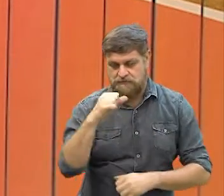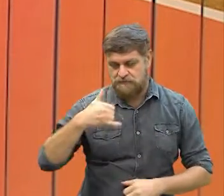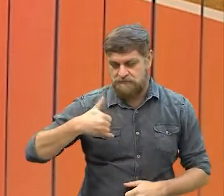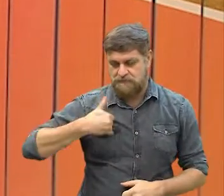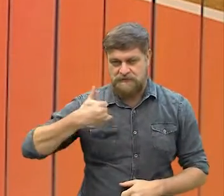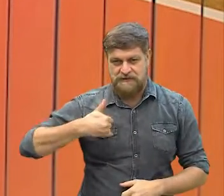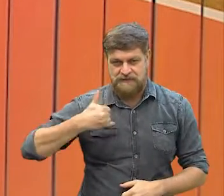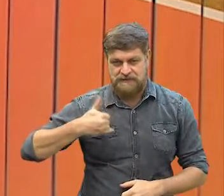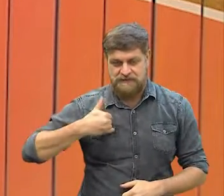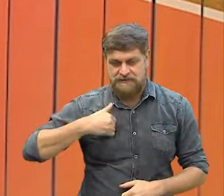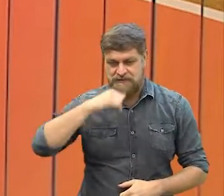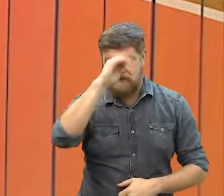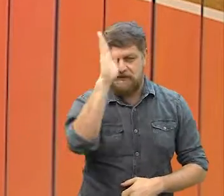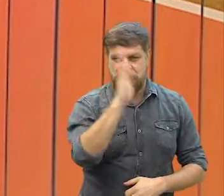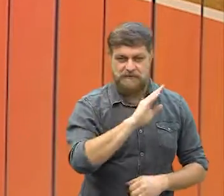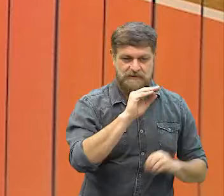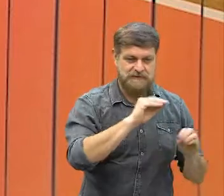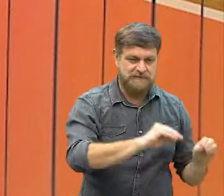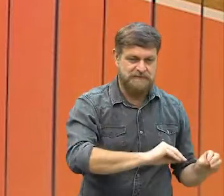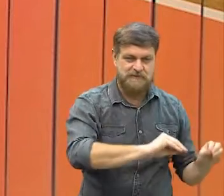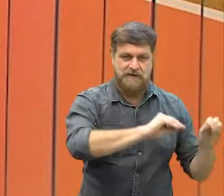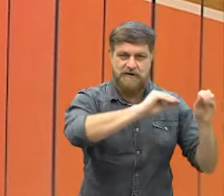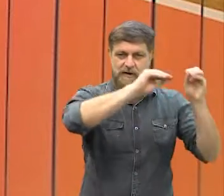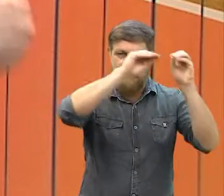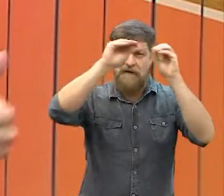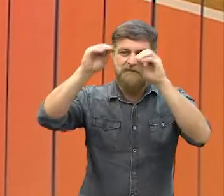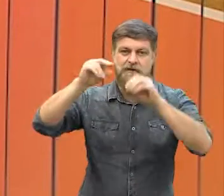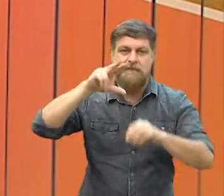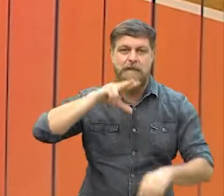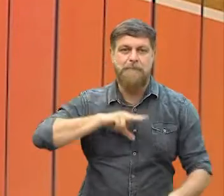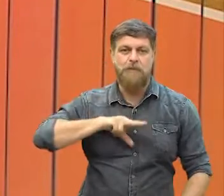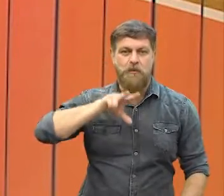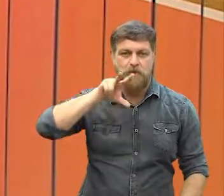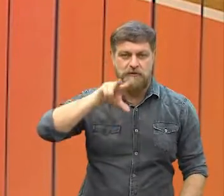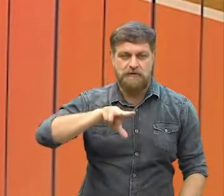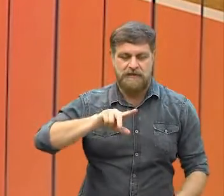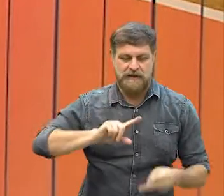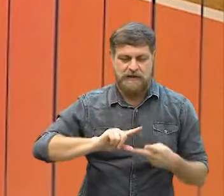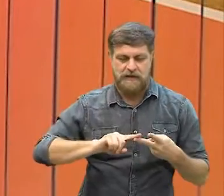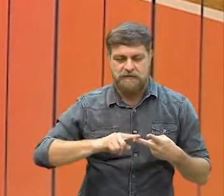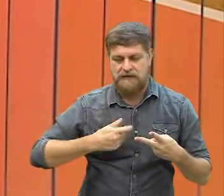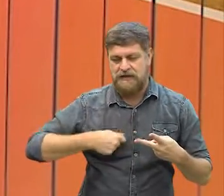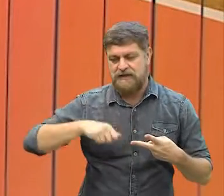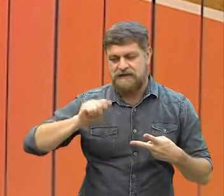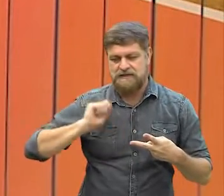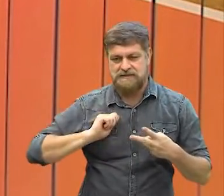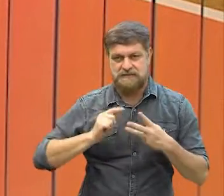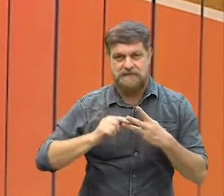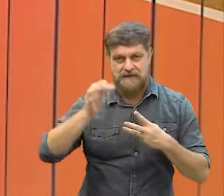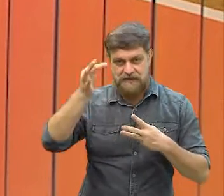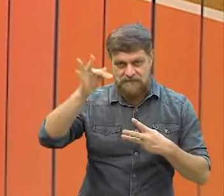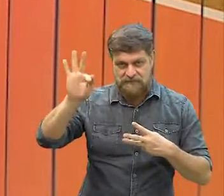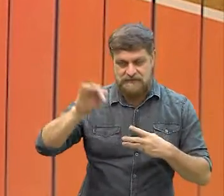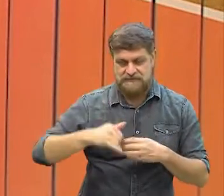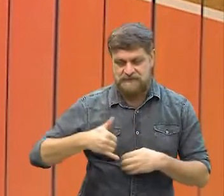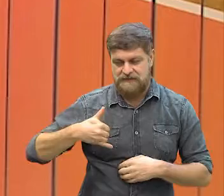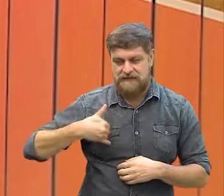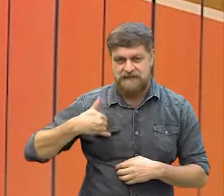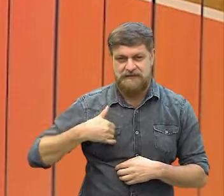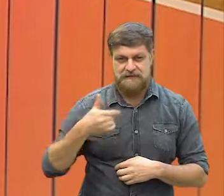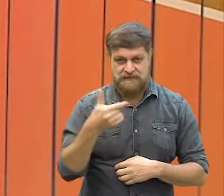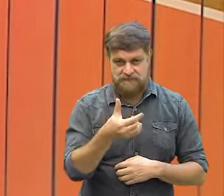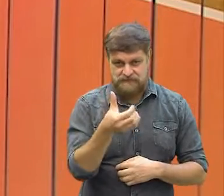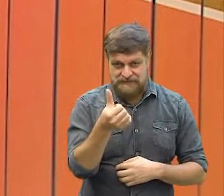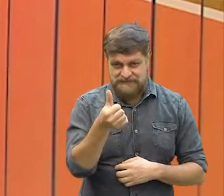anos saiu do Brasil, foi viver o sonho em Portugal, passou pela Espanha, França e aos 26 anos,